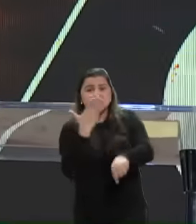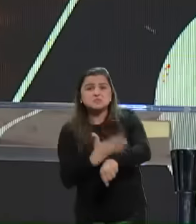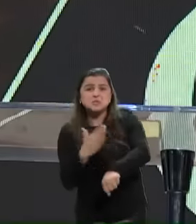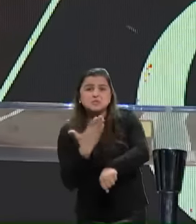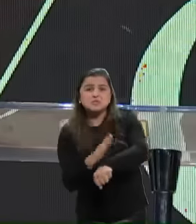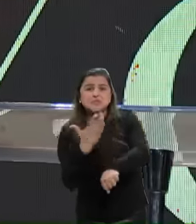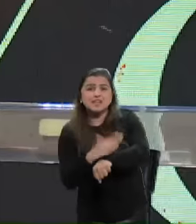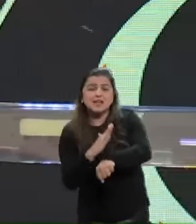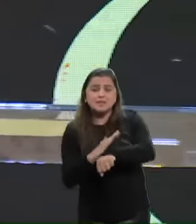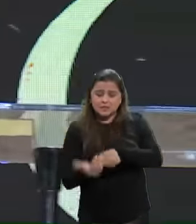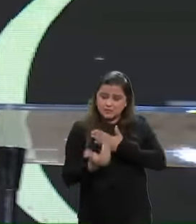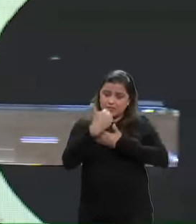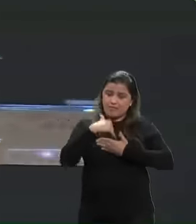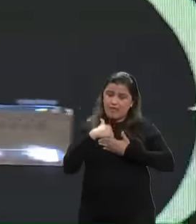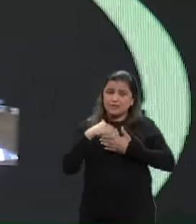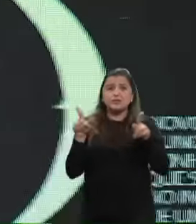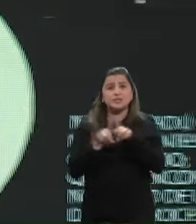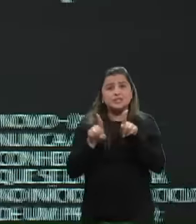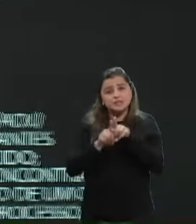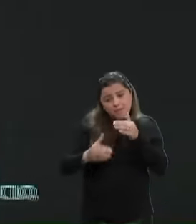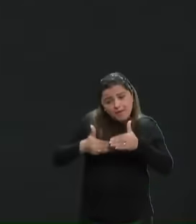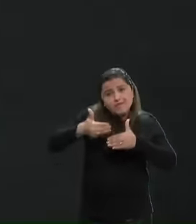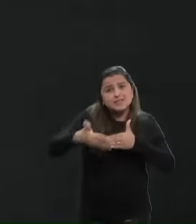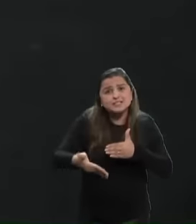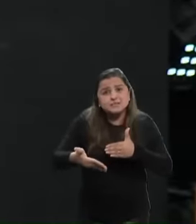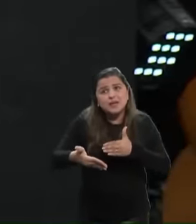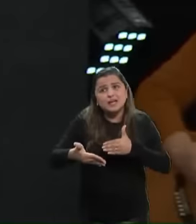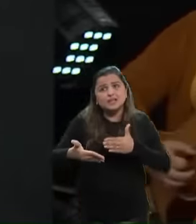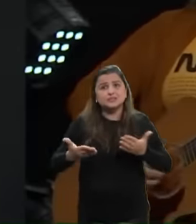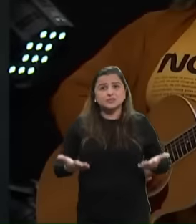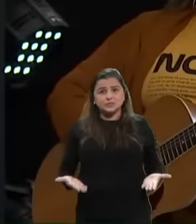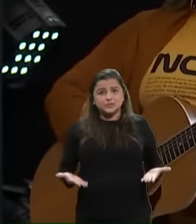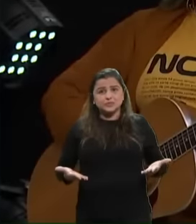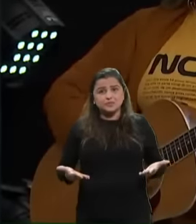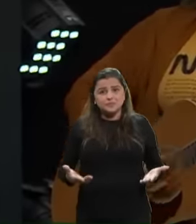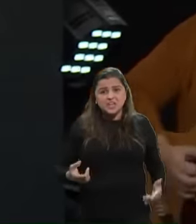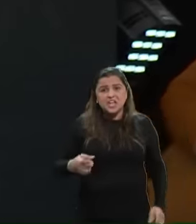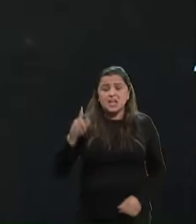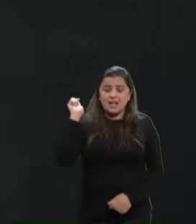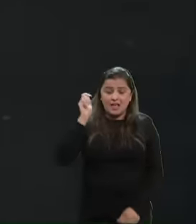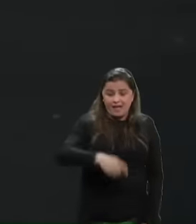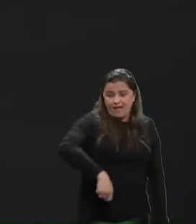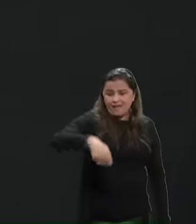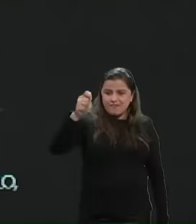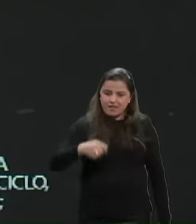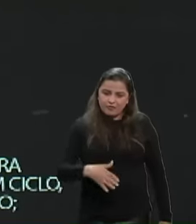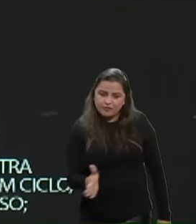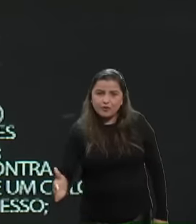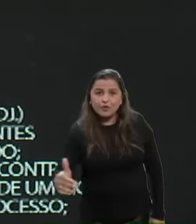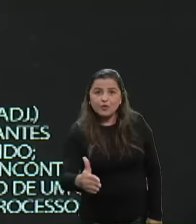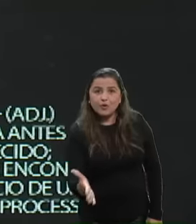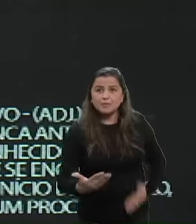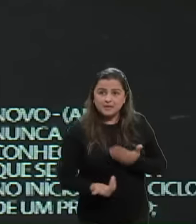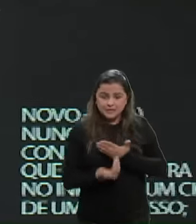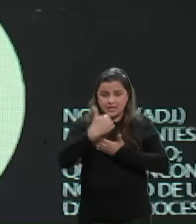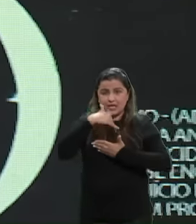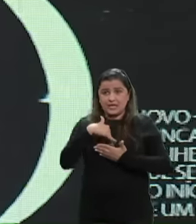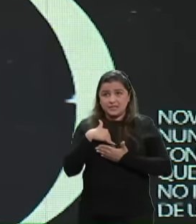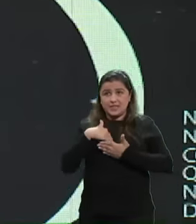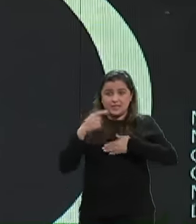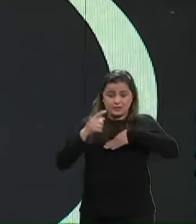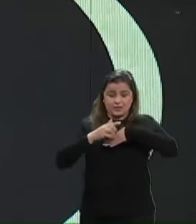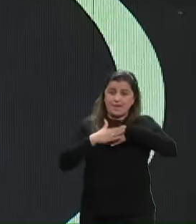treinamento interno. En el treinamento externo, a vara virou cobra. En el treinamento interno, sua mão ficou com